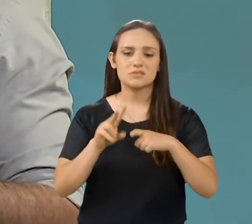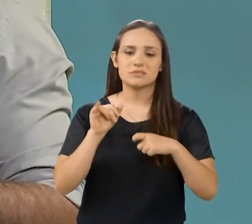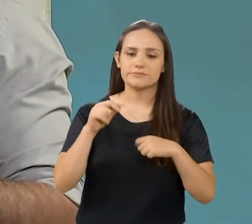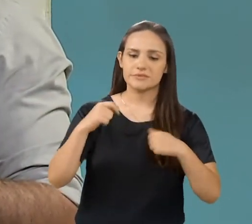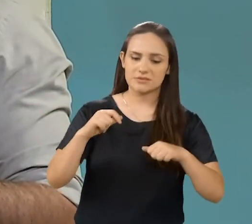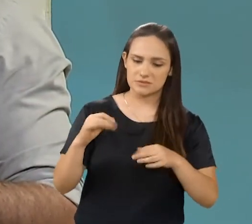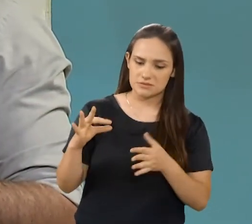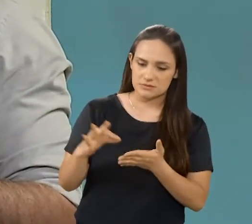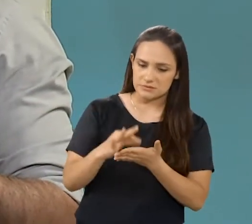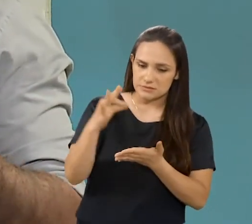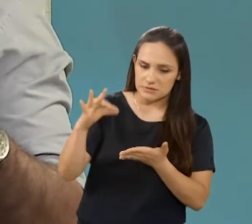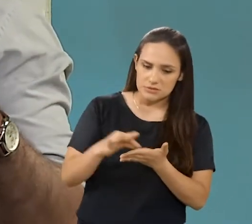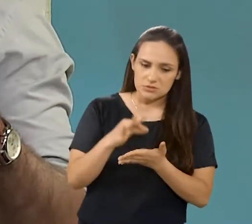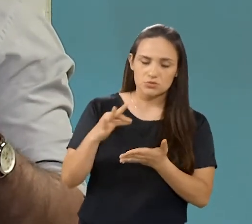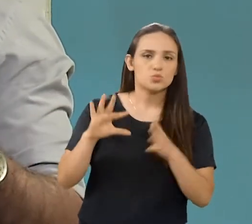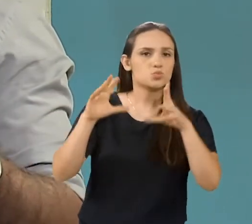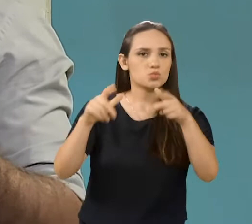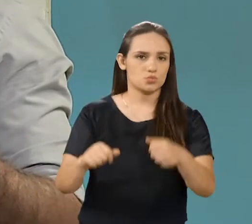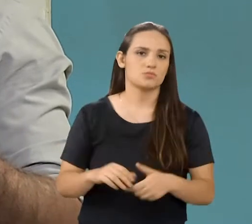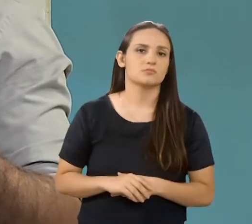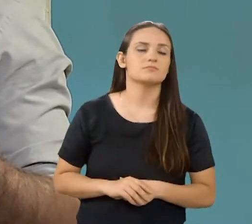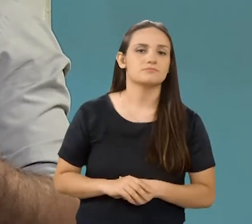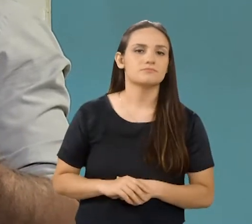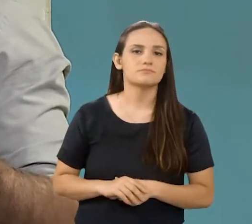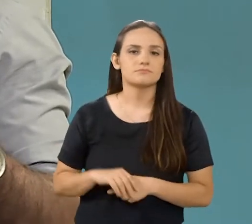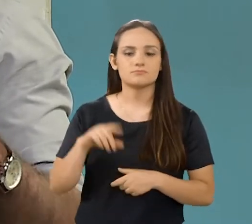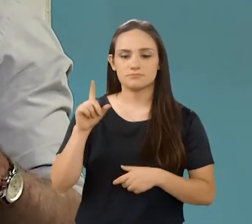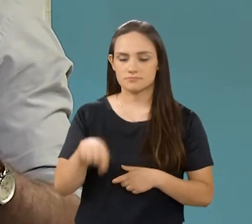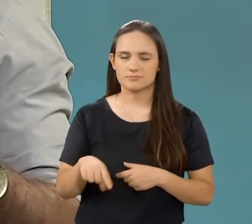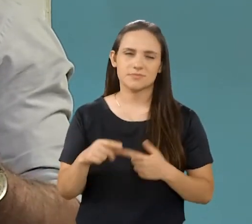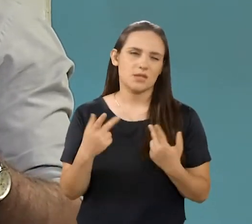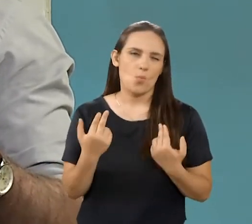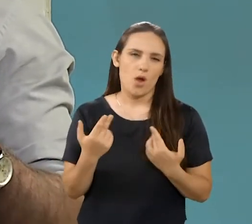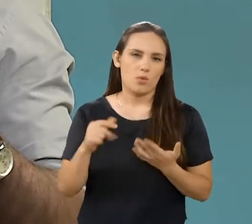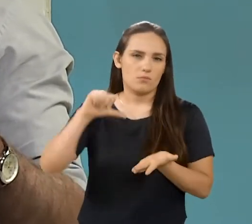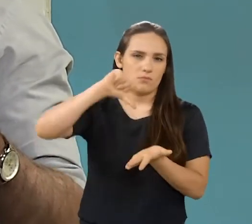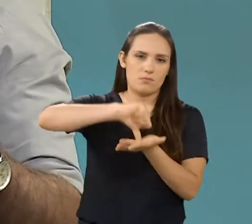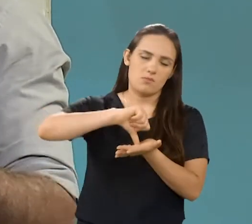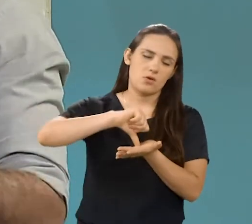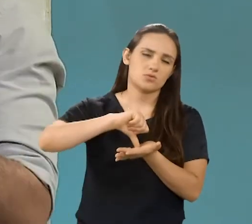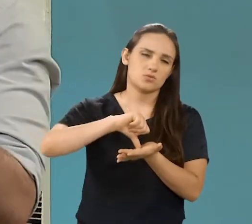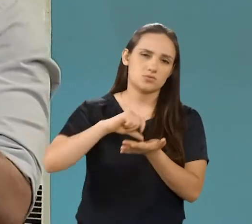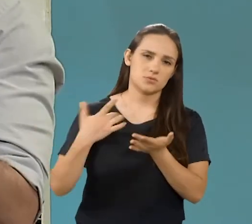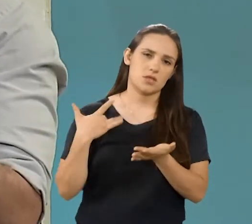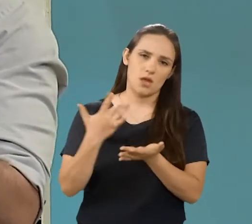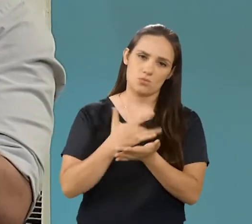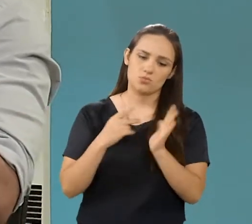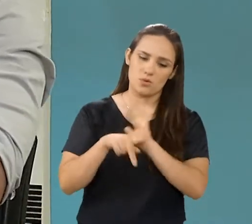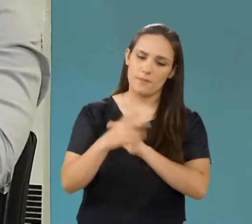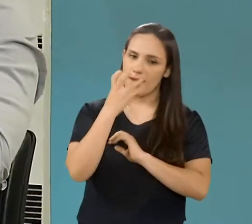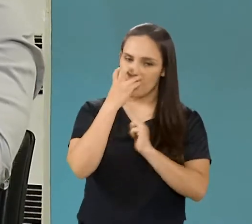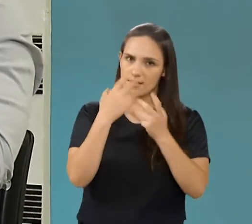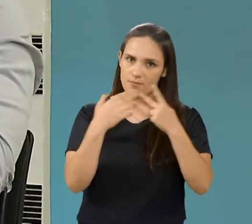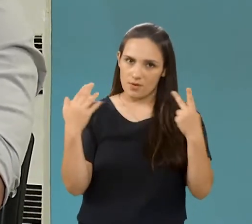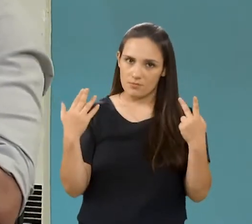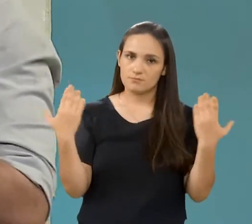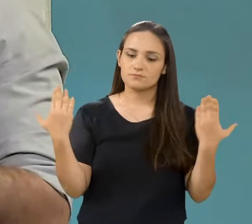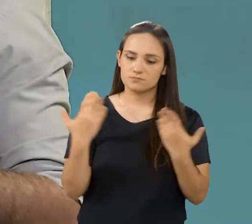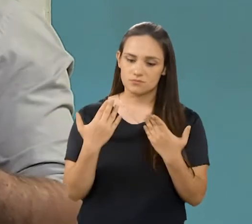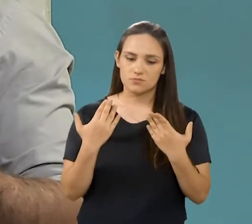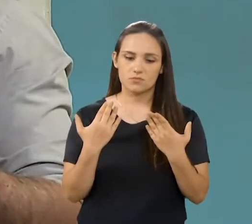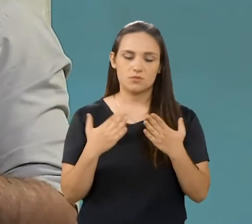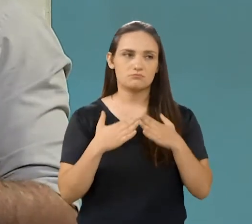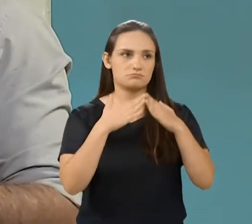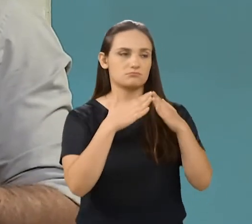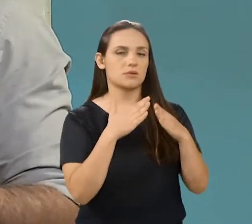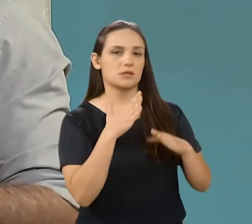se for necessário, em animais, que funcionam como uma unidade móvel do CRAS, né? Então, nesse primeiro momento, nós estamos ali, vamos deslocar agora para Corumbá, então